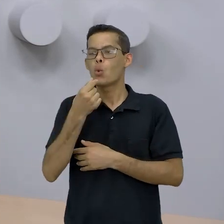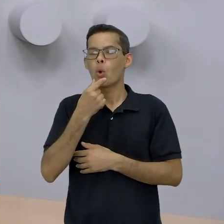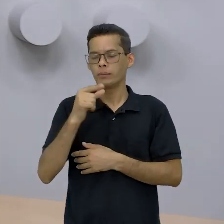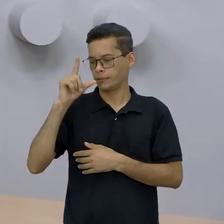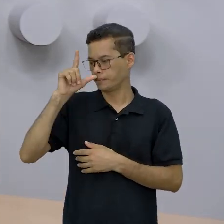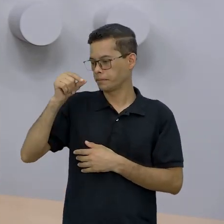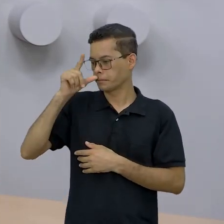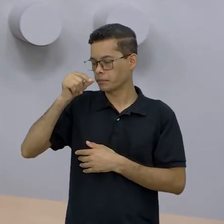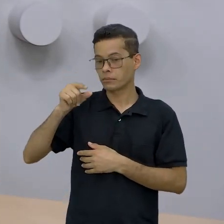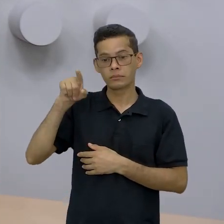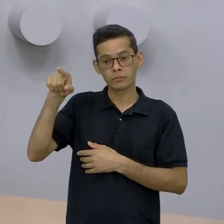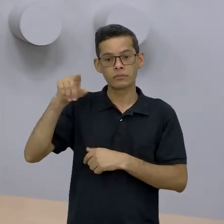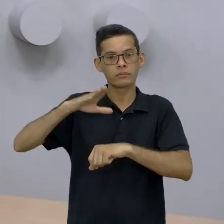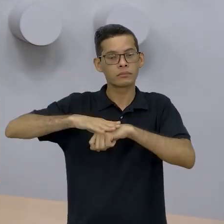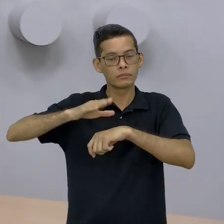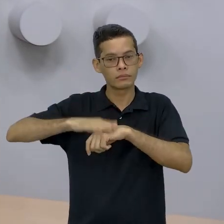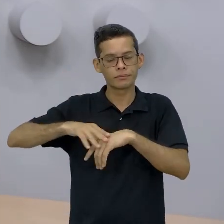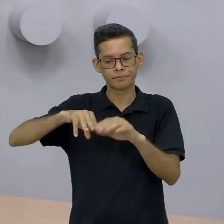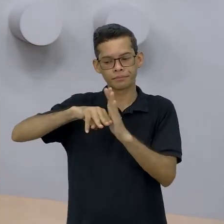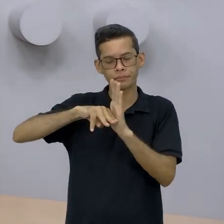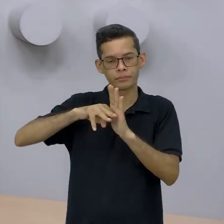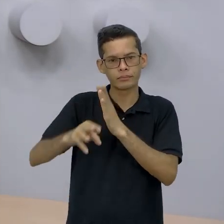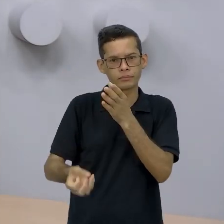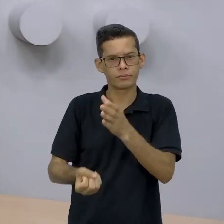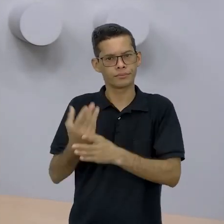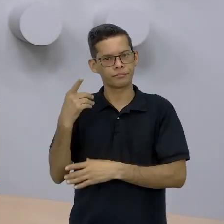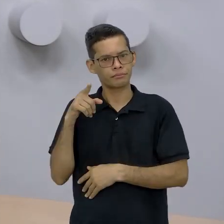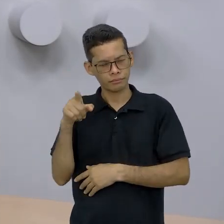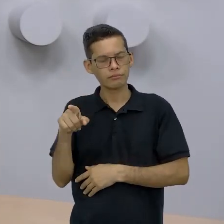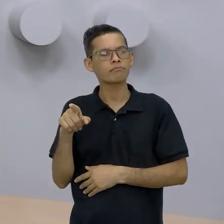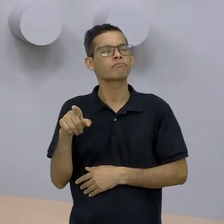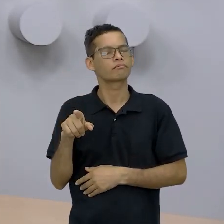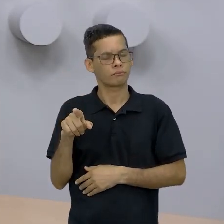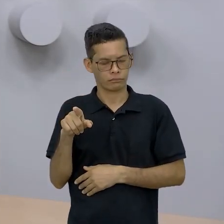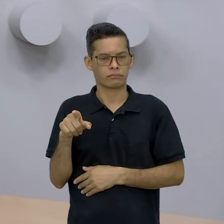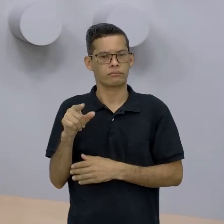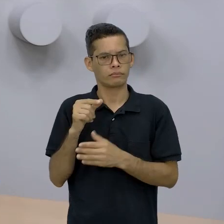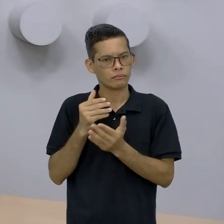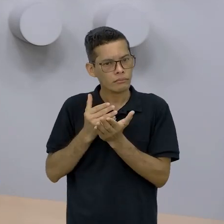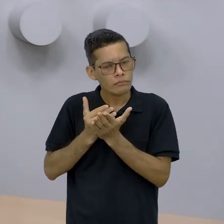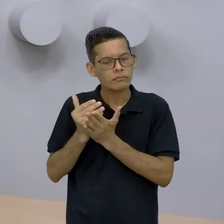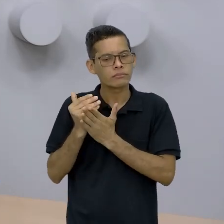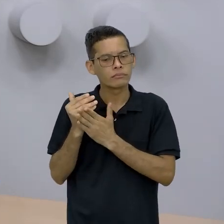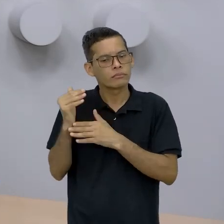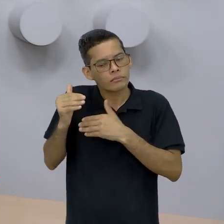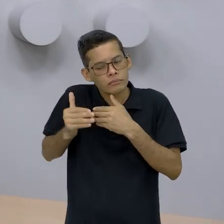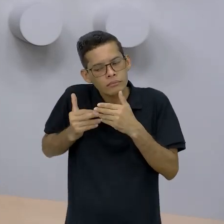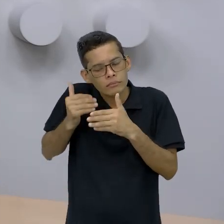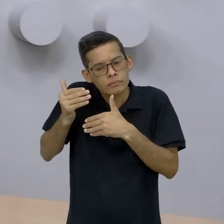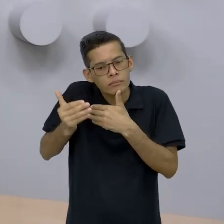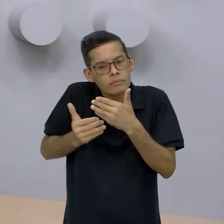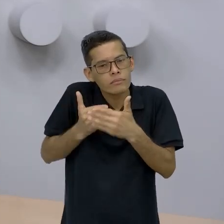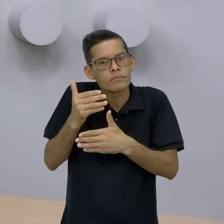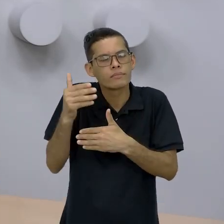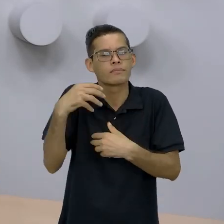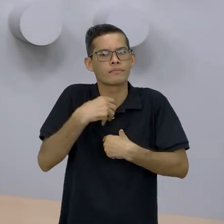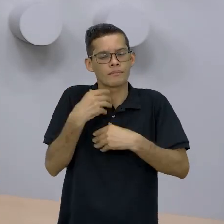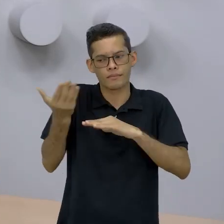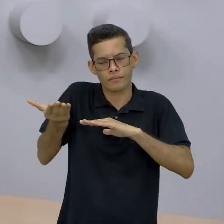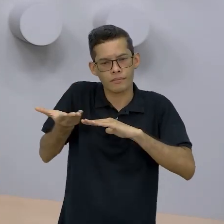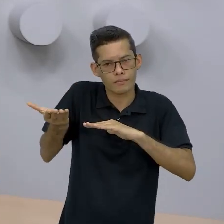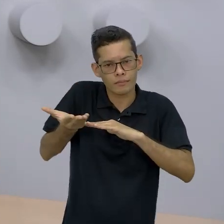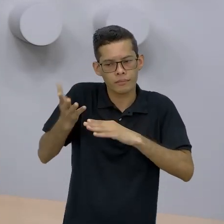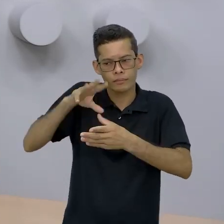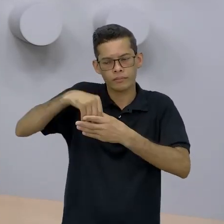método indutivo. E aí a gente está começando a caminhar para as noções modernas de ciência